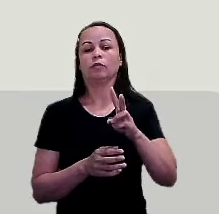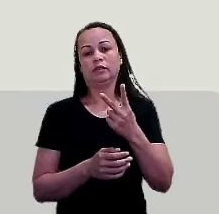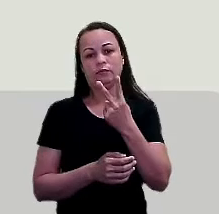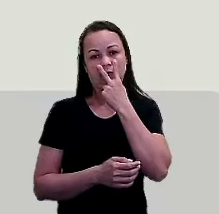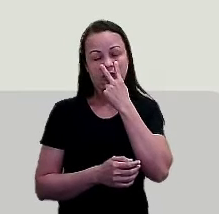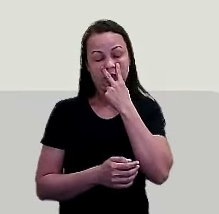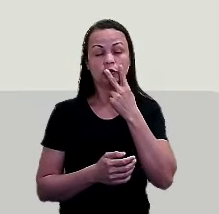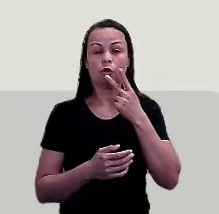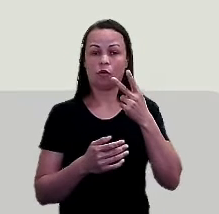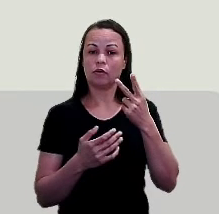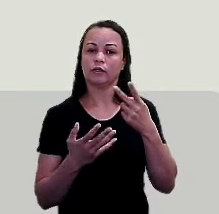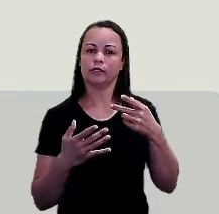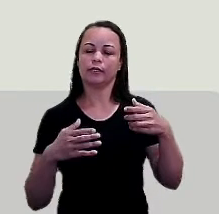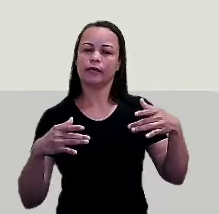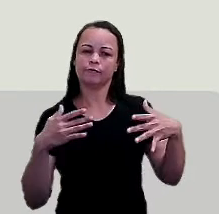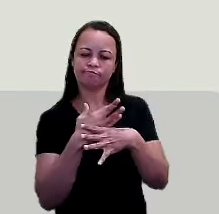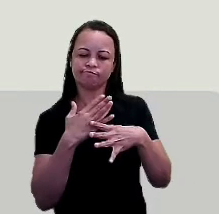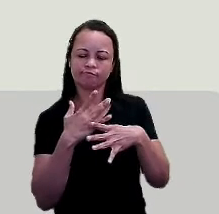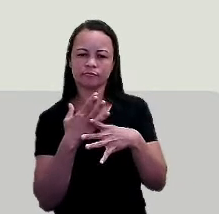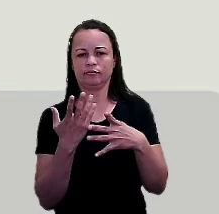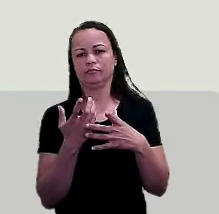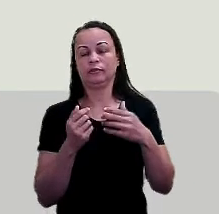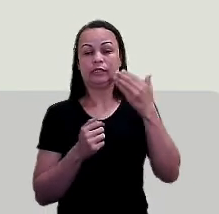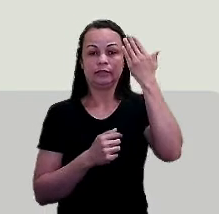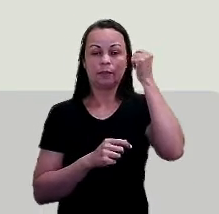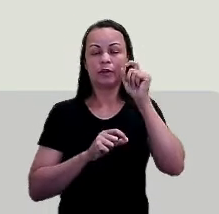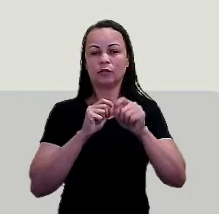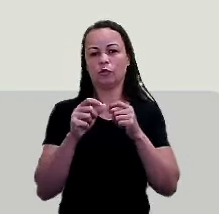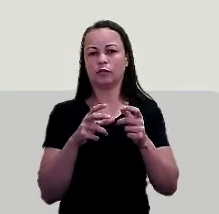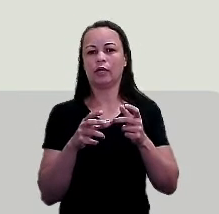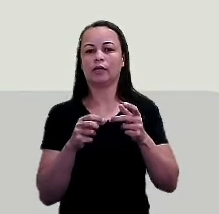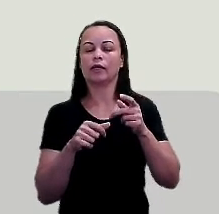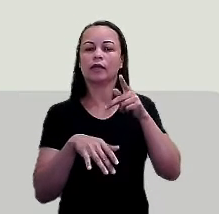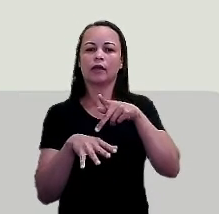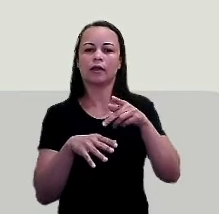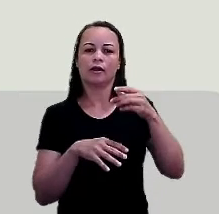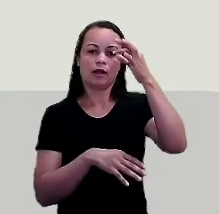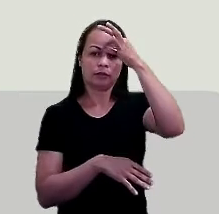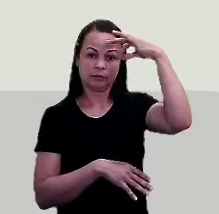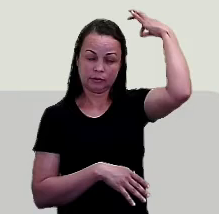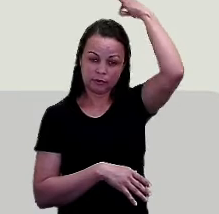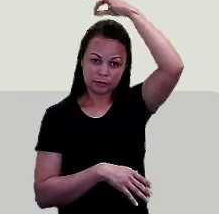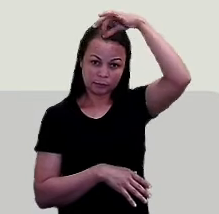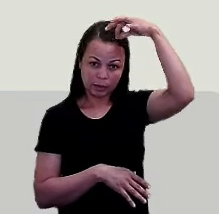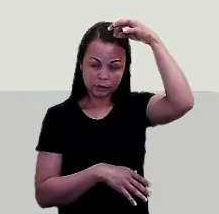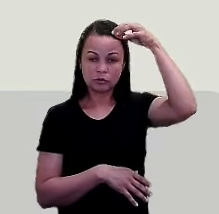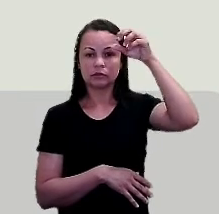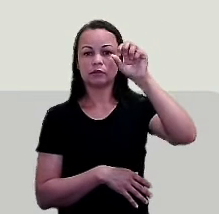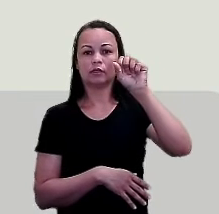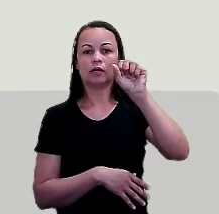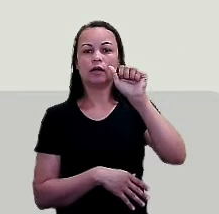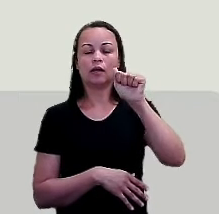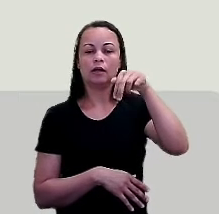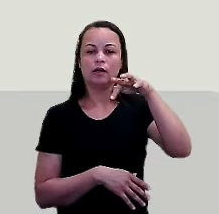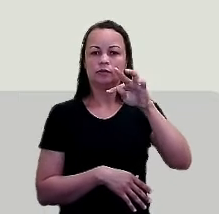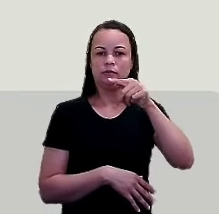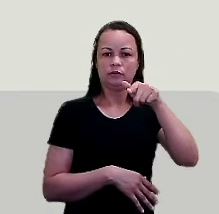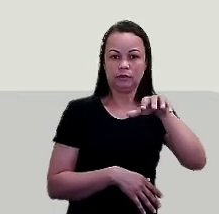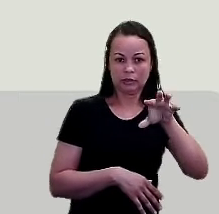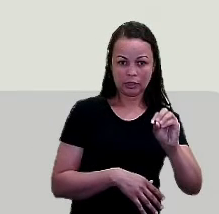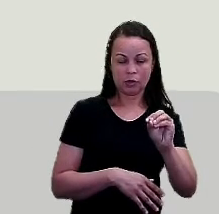Sabemos que o Santo Antão era porque padroeiro contra o furto do gado. Então, Diogo